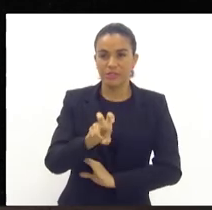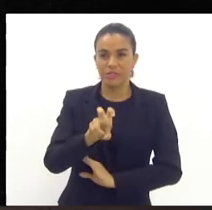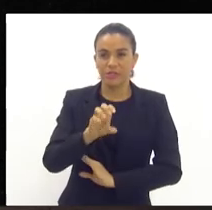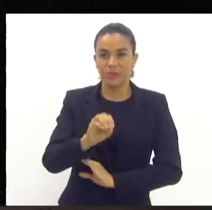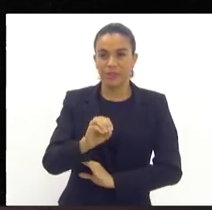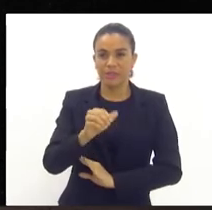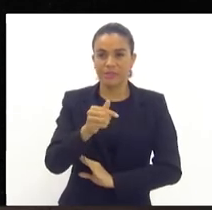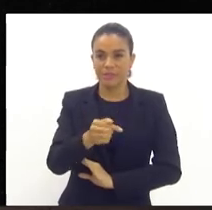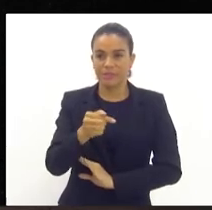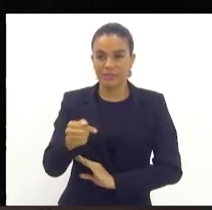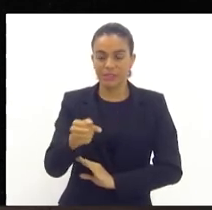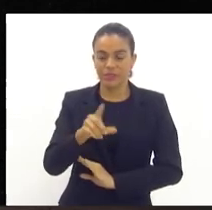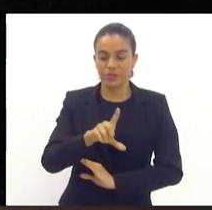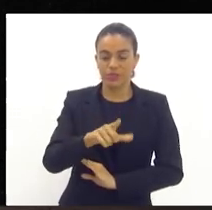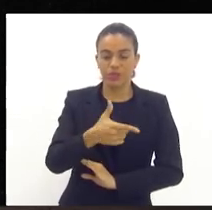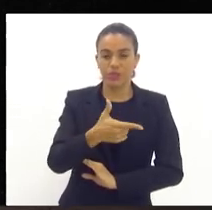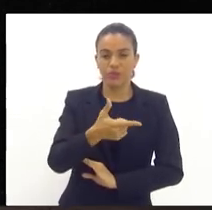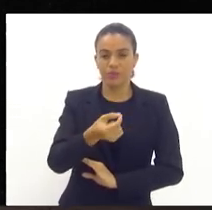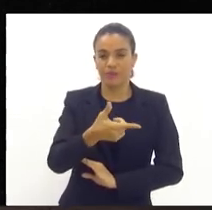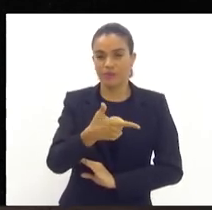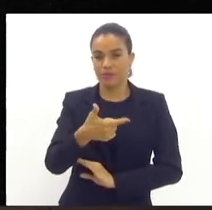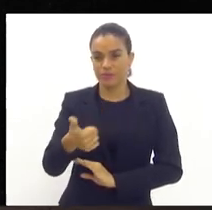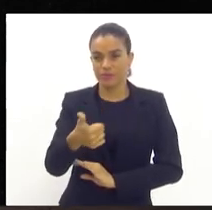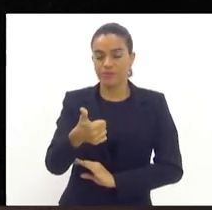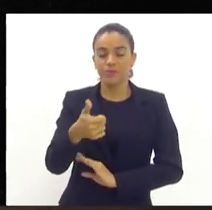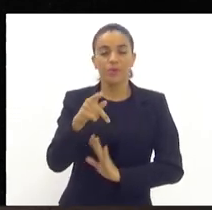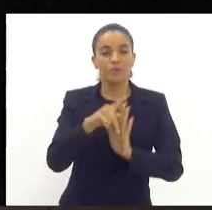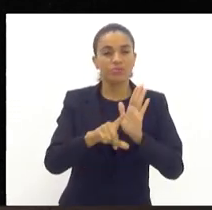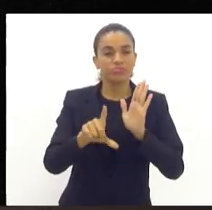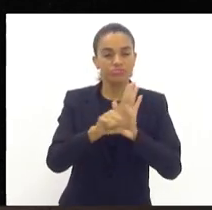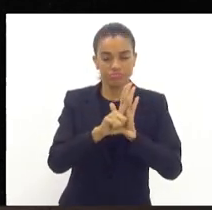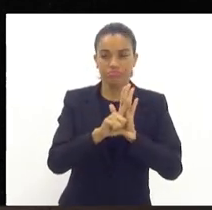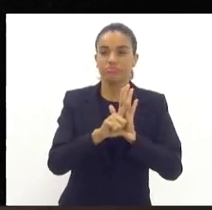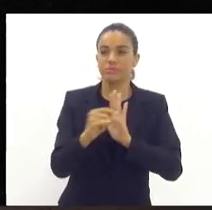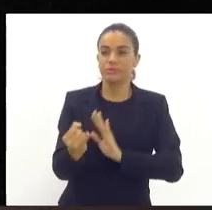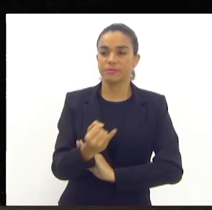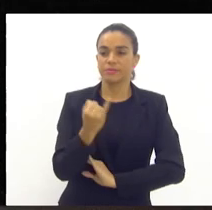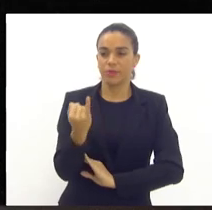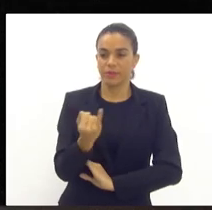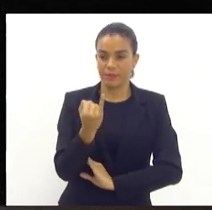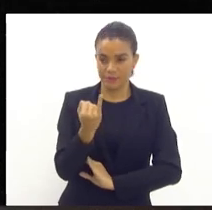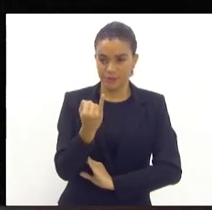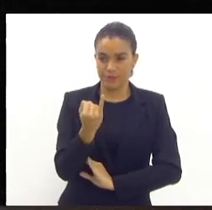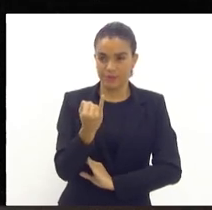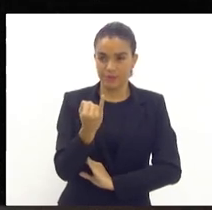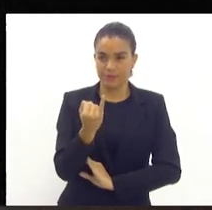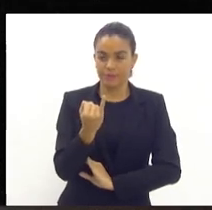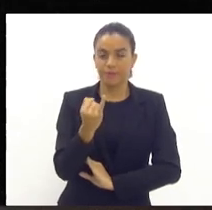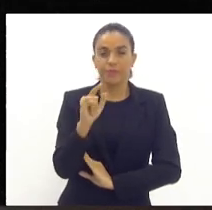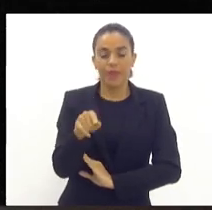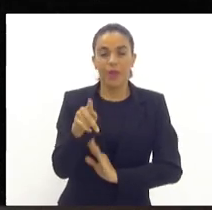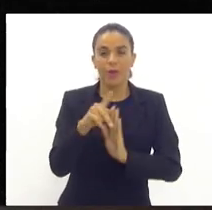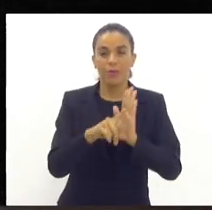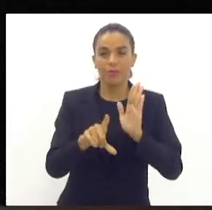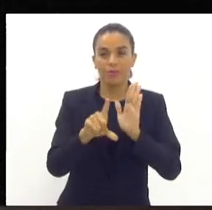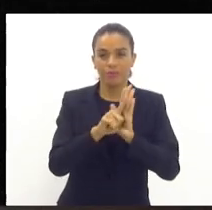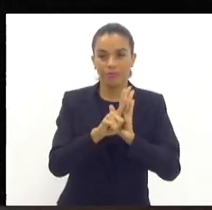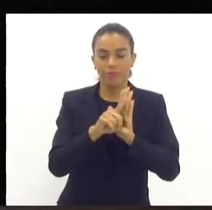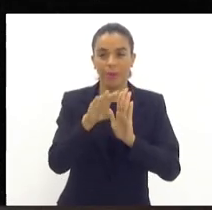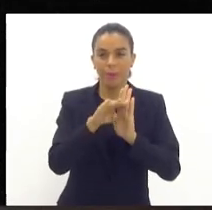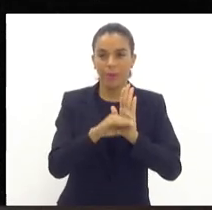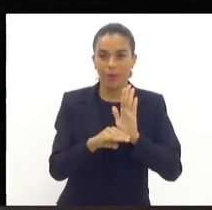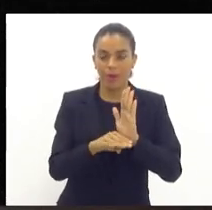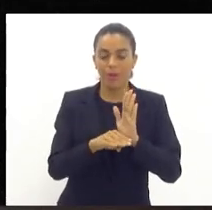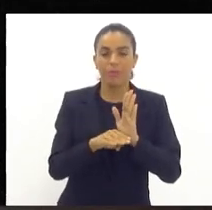5077 de 2021. Um projeto, deputado Valdeciaza, importantíssimo, né, que é um projeto que cria o programa de